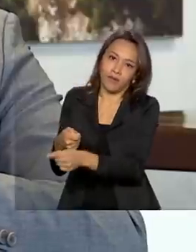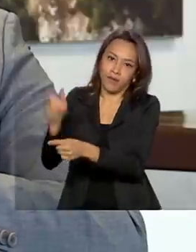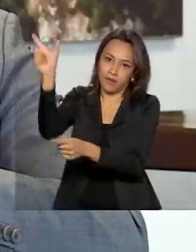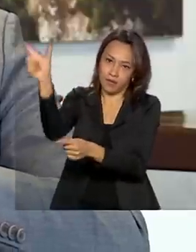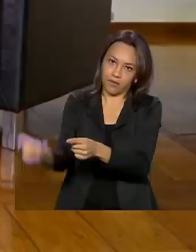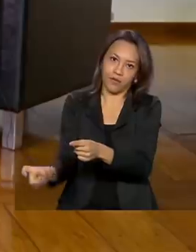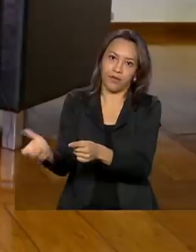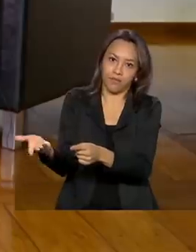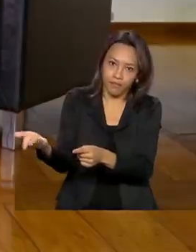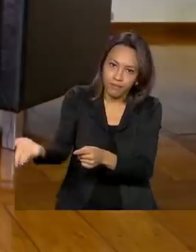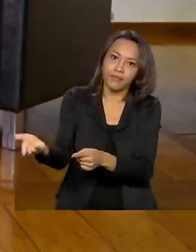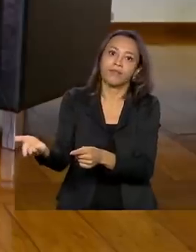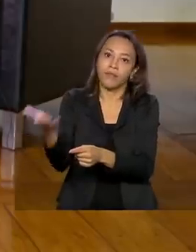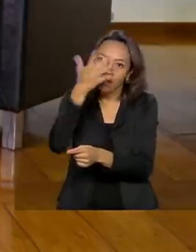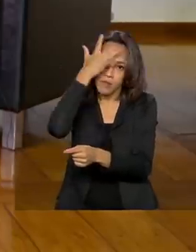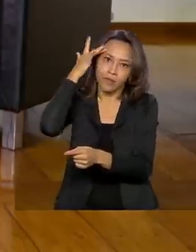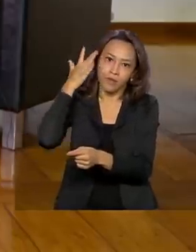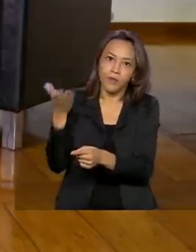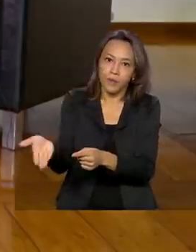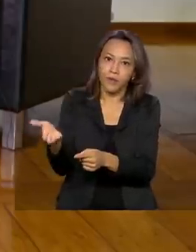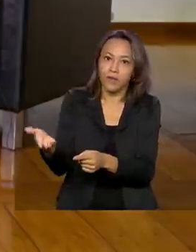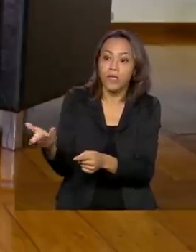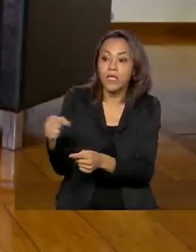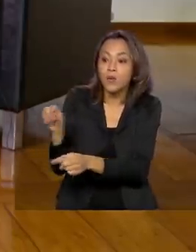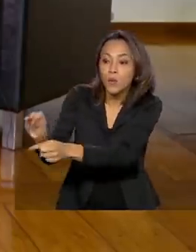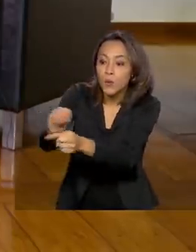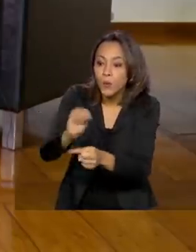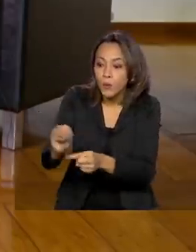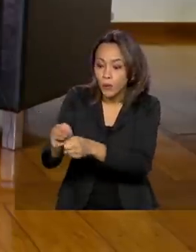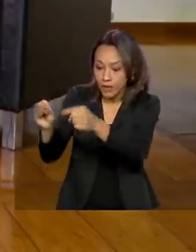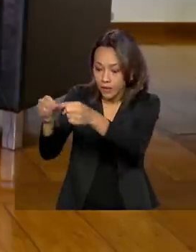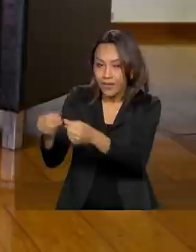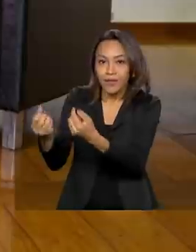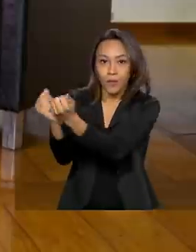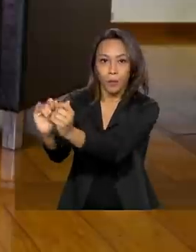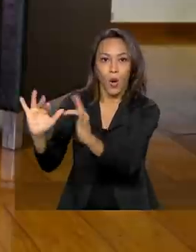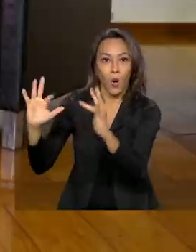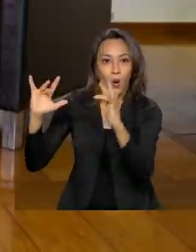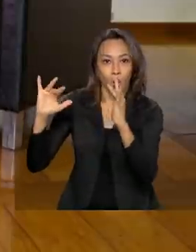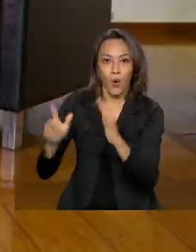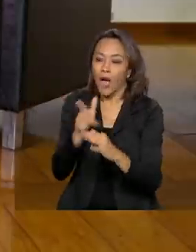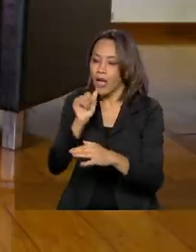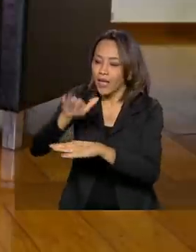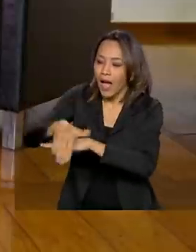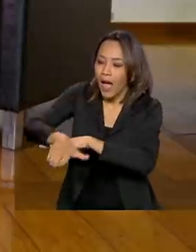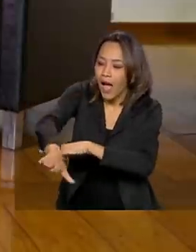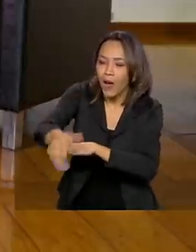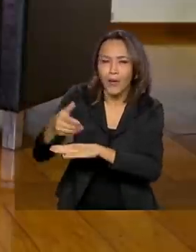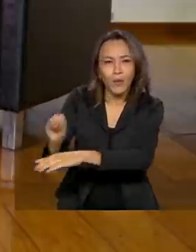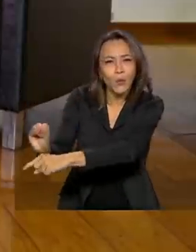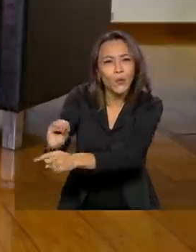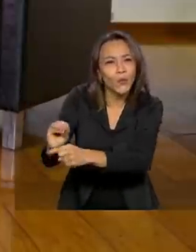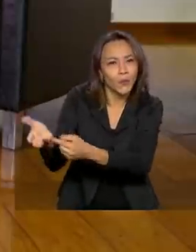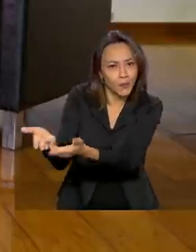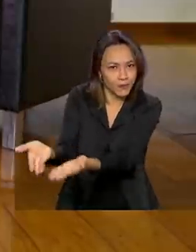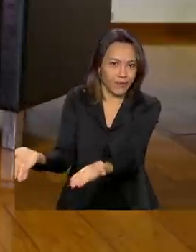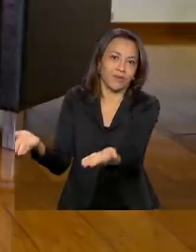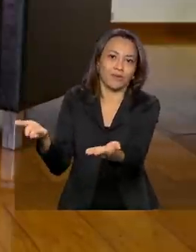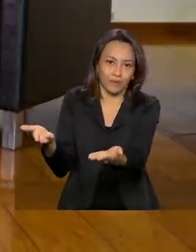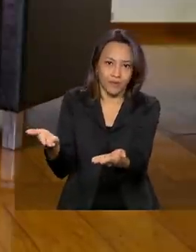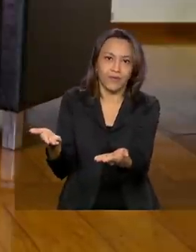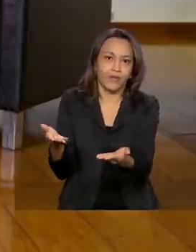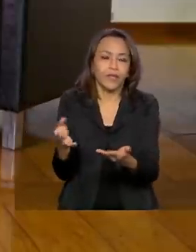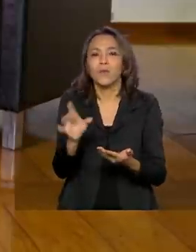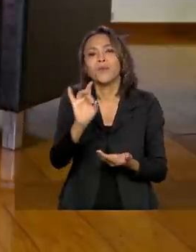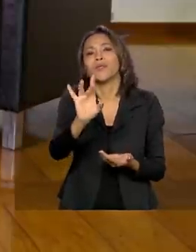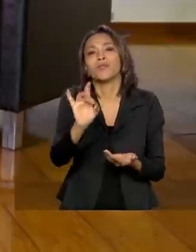esses ativos, remunera a pessoa, portanto, que cuida do meio ambiente, o proprietário que cuida do meio ambiente. Não se tratando só, portanto,